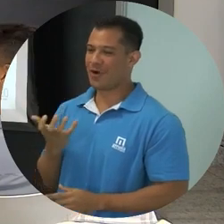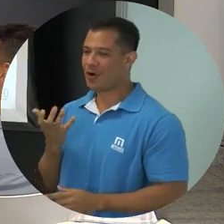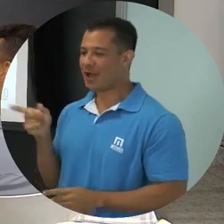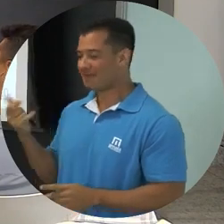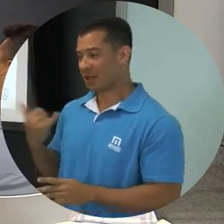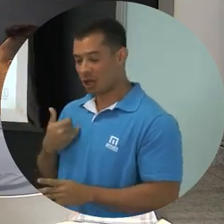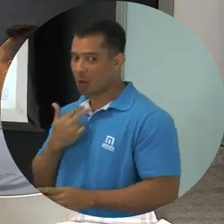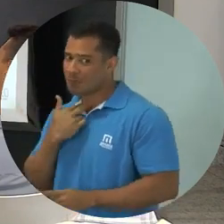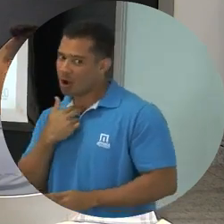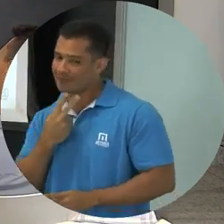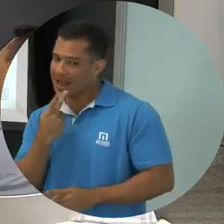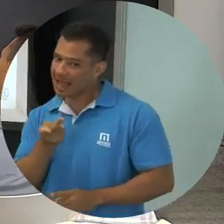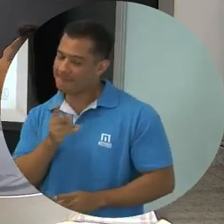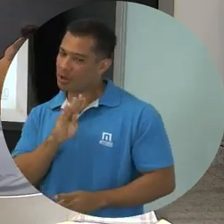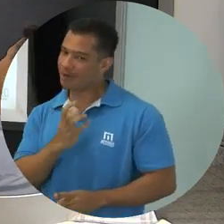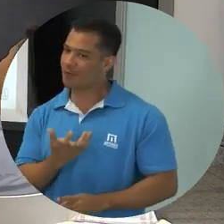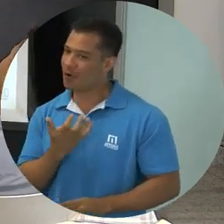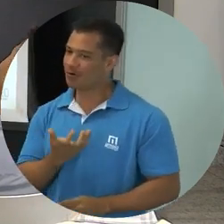um botafoguense ao vivo, né?